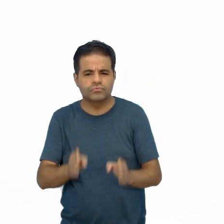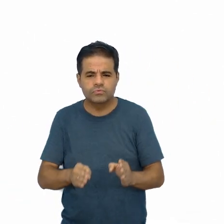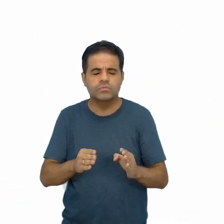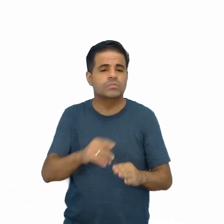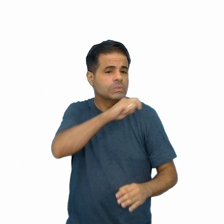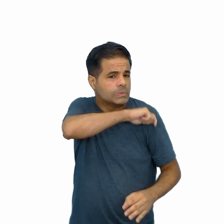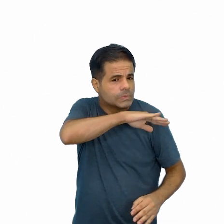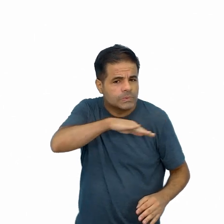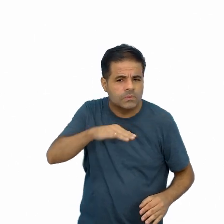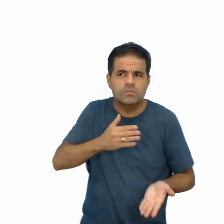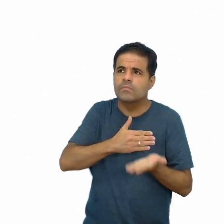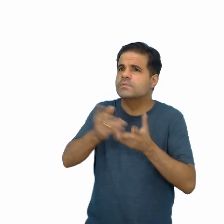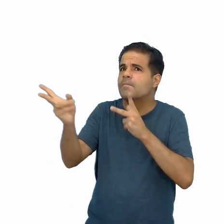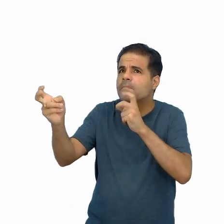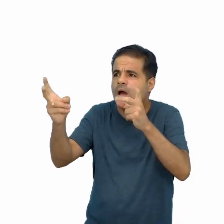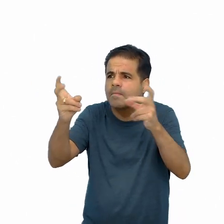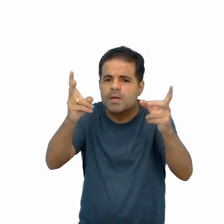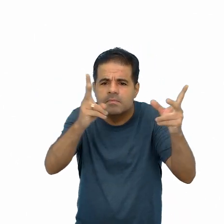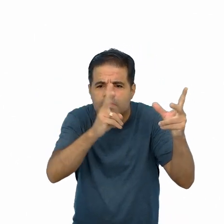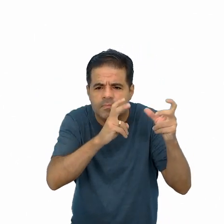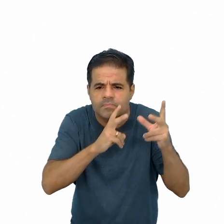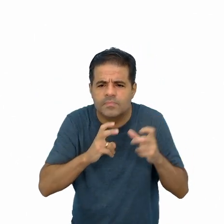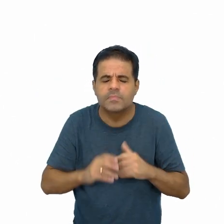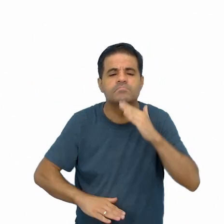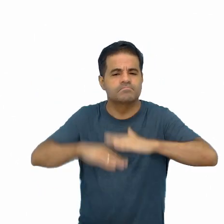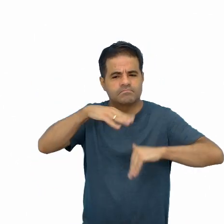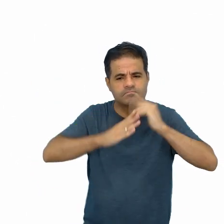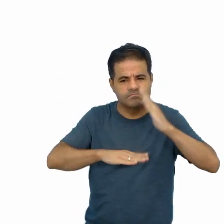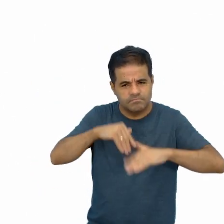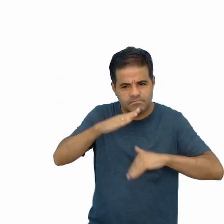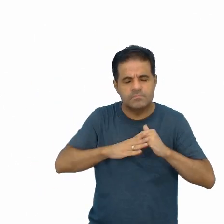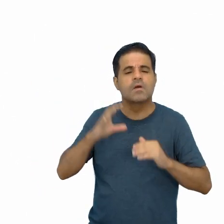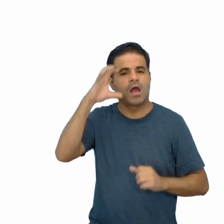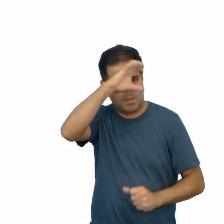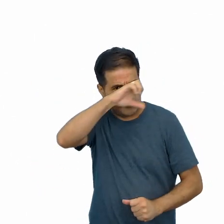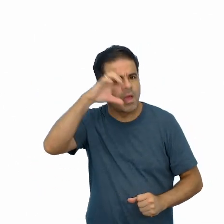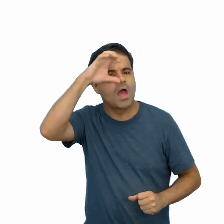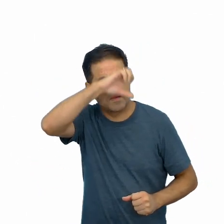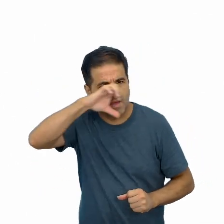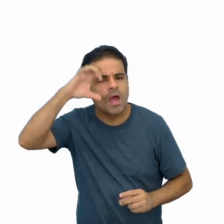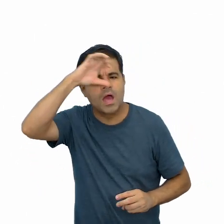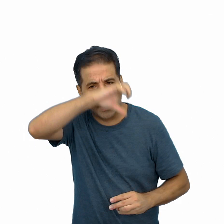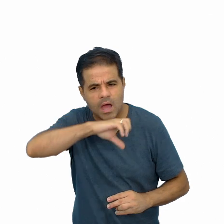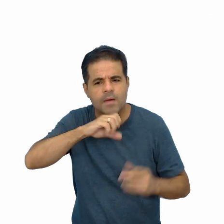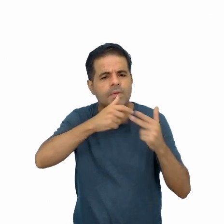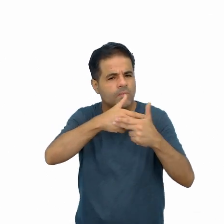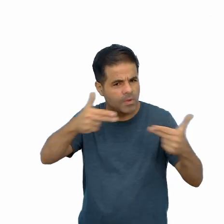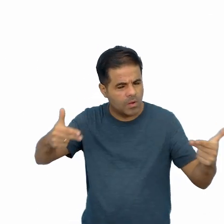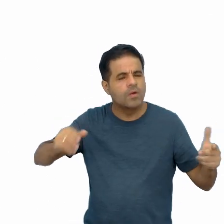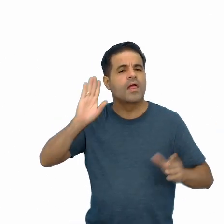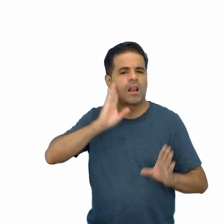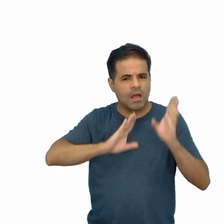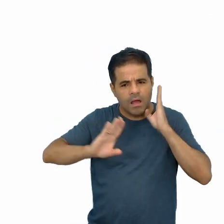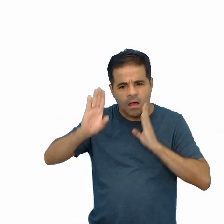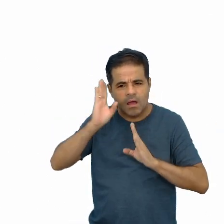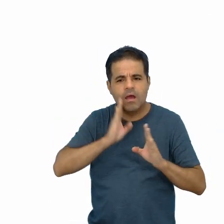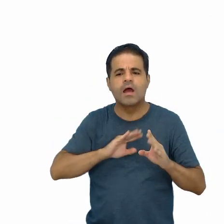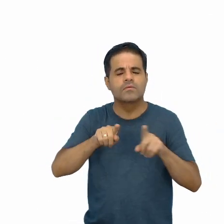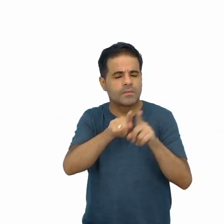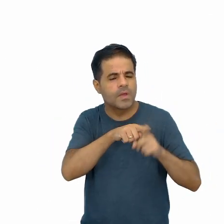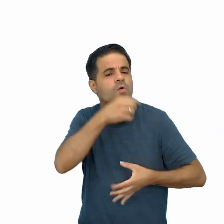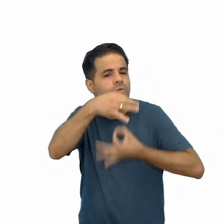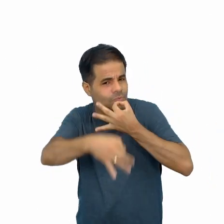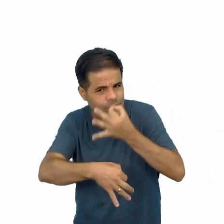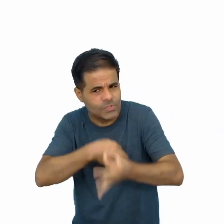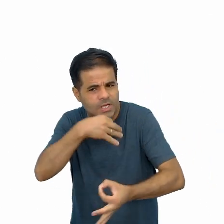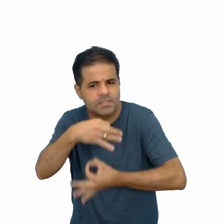que as avaliações são elaboradas a partir das habilidades que eles estão aprendendo. Então, uma coisa bem legal, né, além dessas sugestões